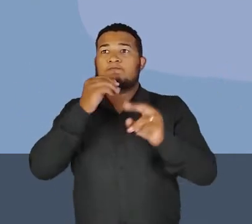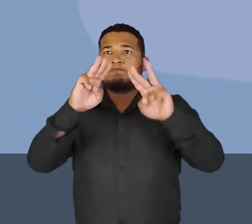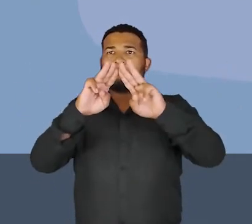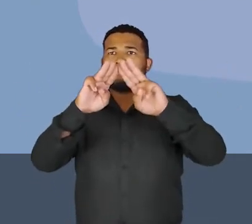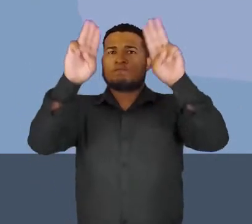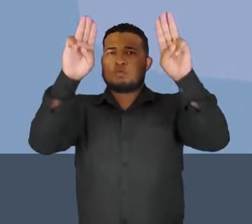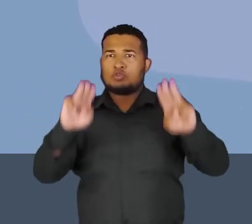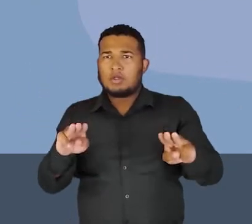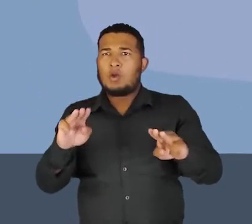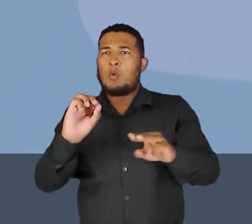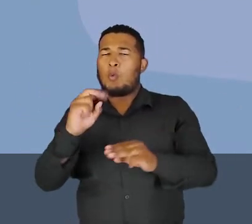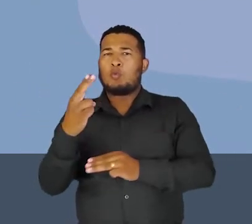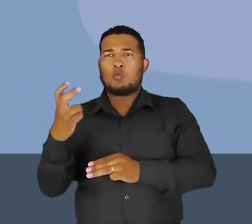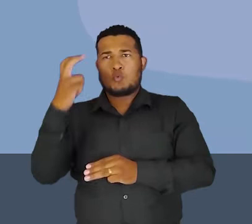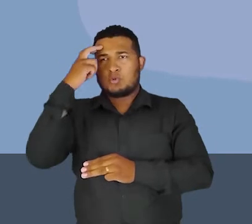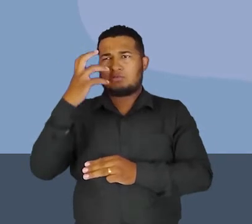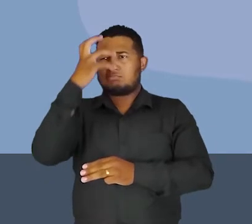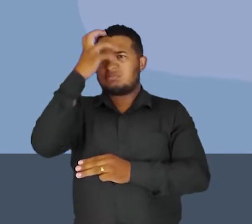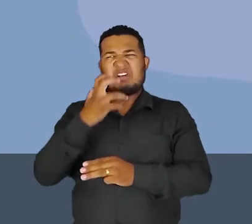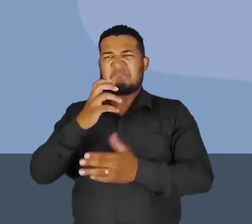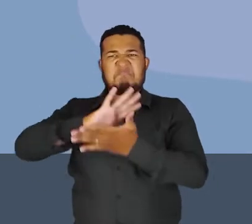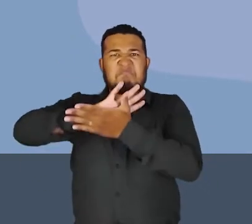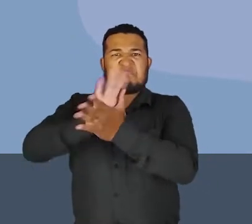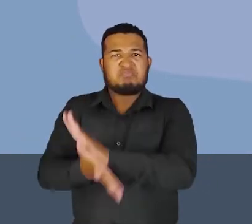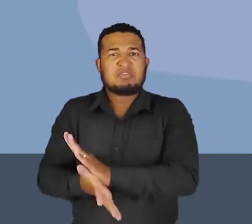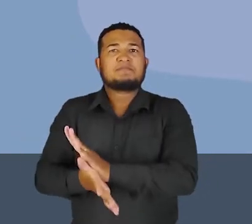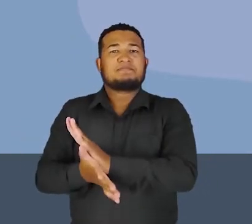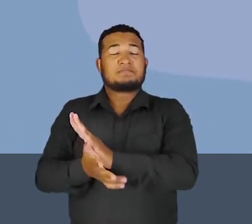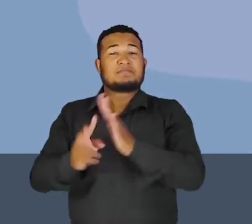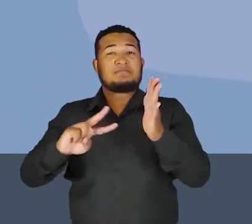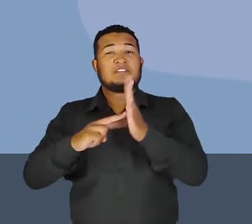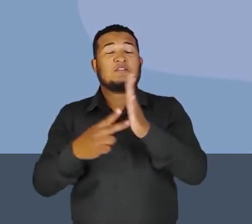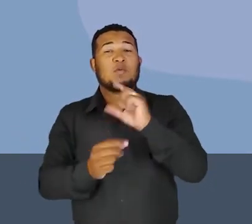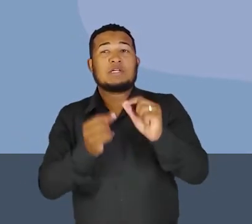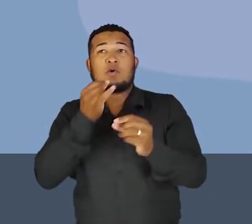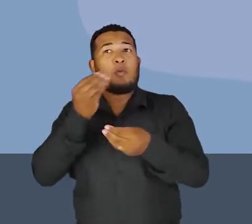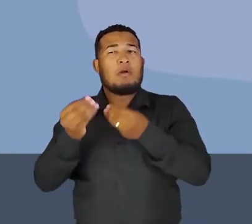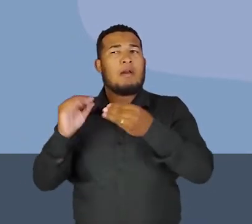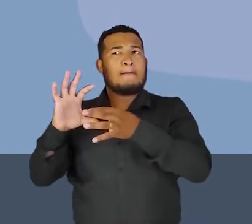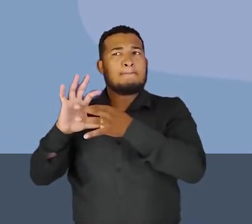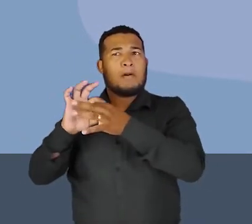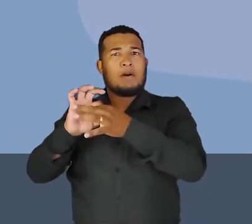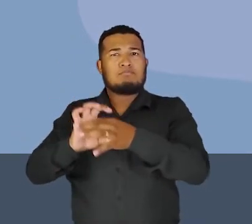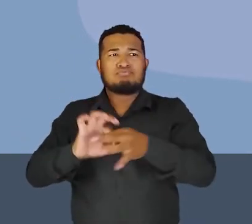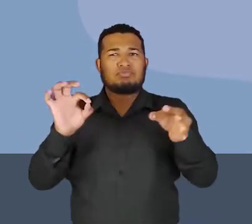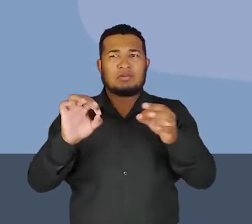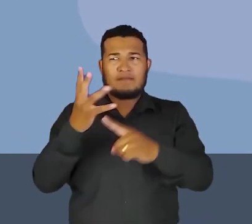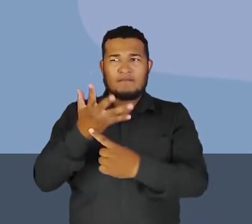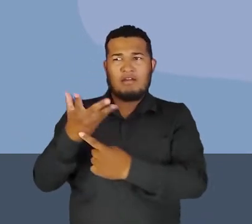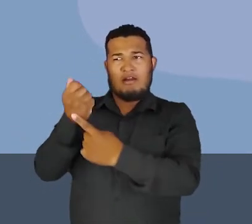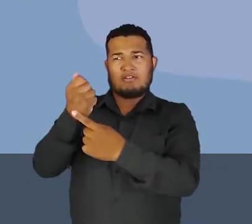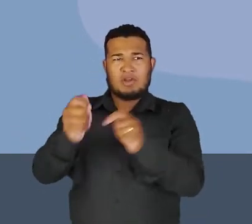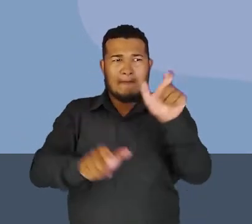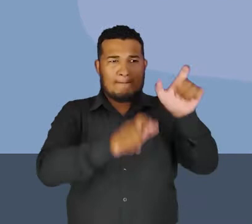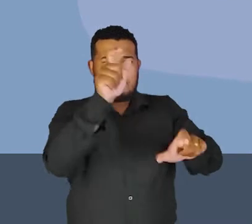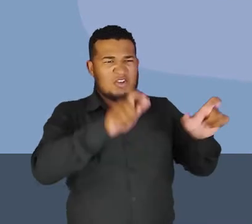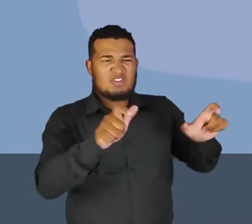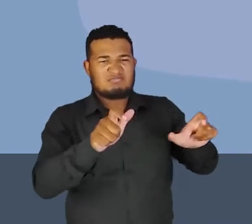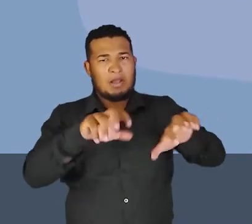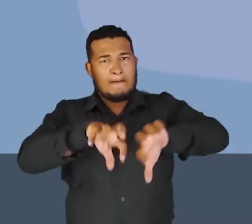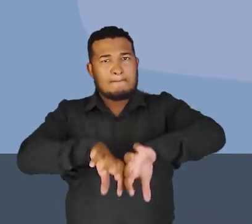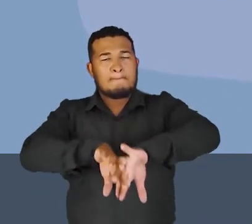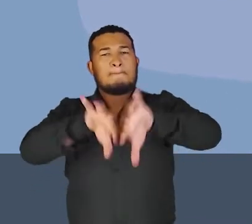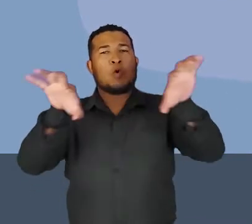destruam a cultura séria, né? Ou seja, destrua esse processo que separa a arte das pessoas, essa dificuldade do